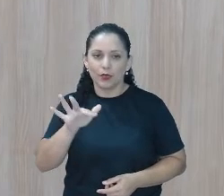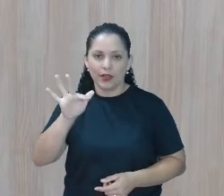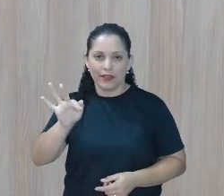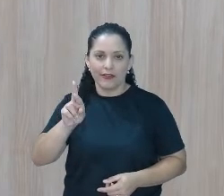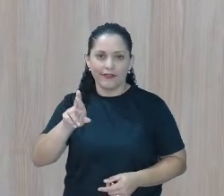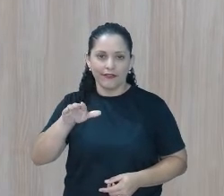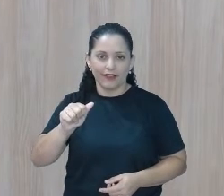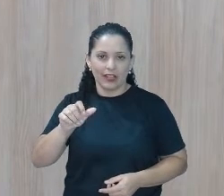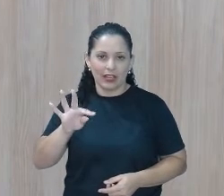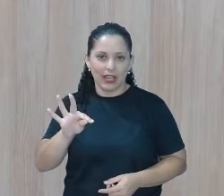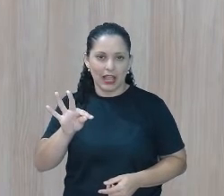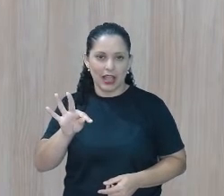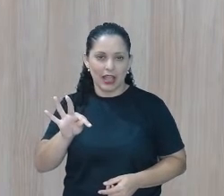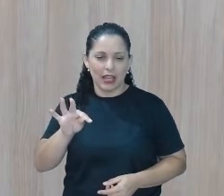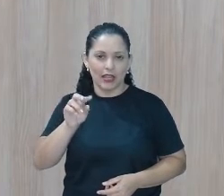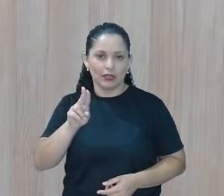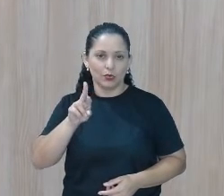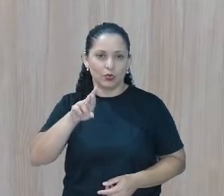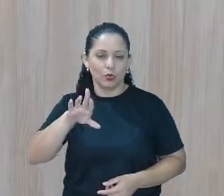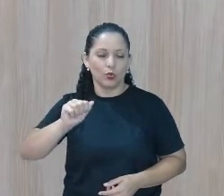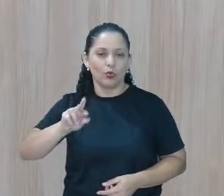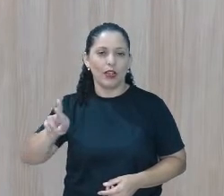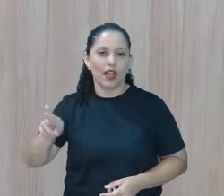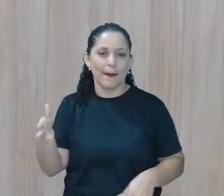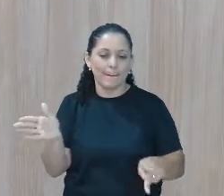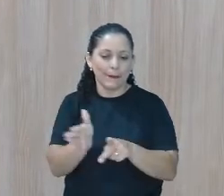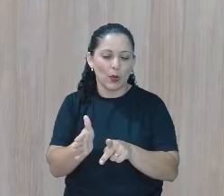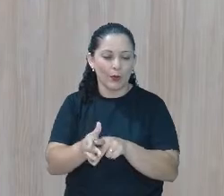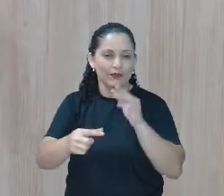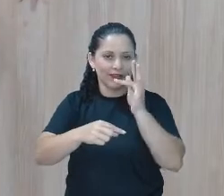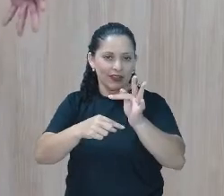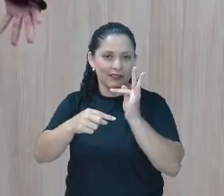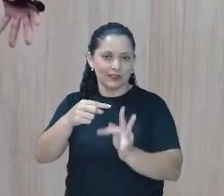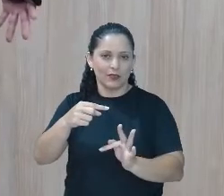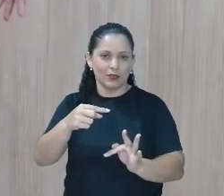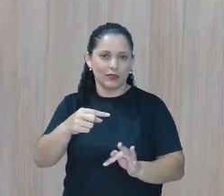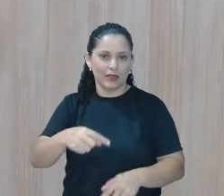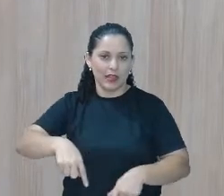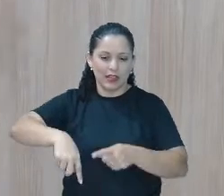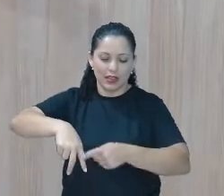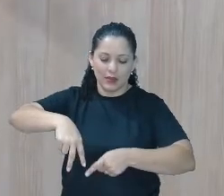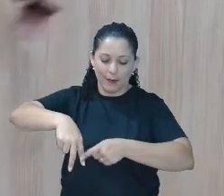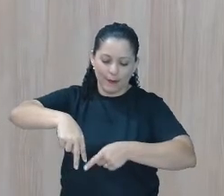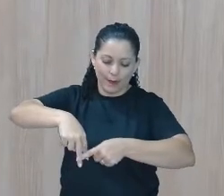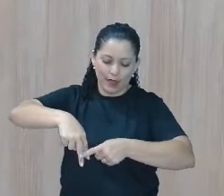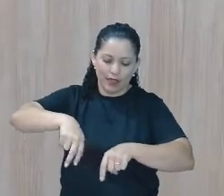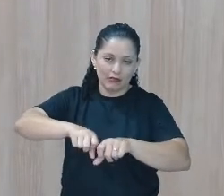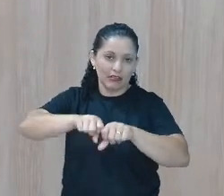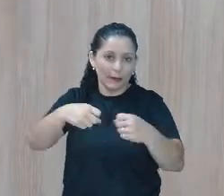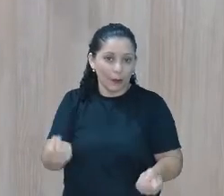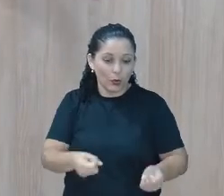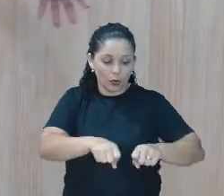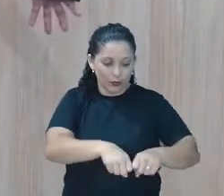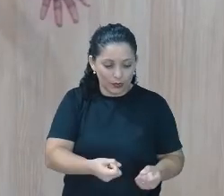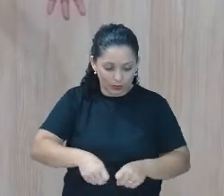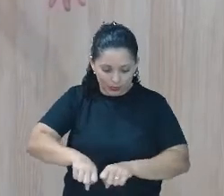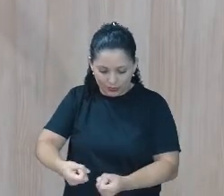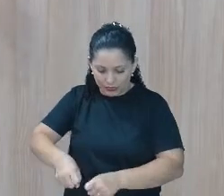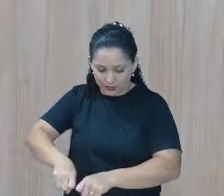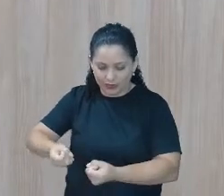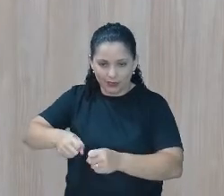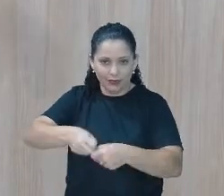perna, né? Vem da ideia de fração. Você quebrou aí o seu osso em algumas partes. Você